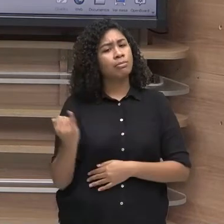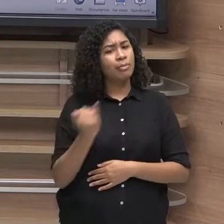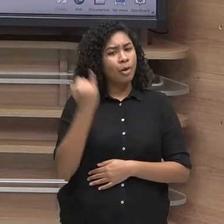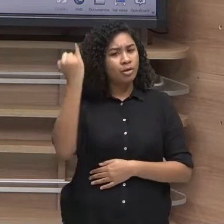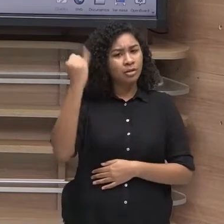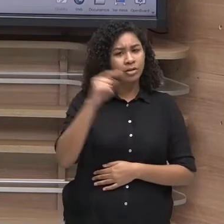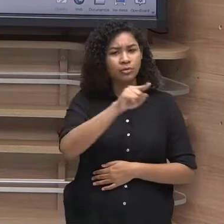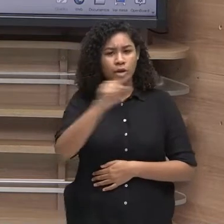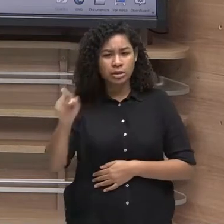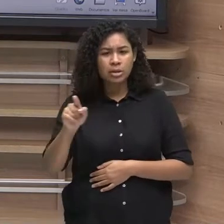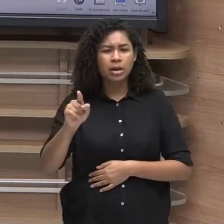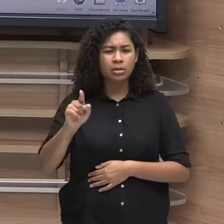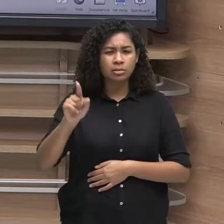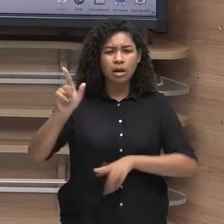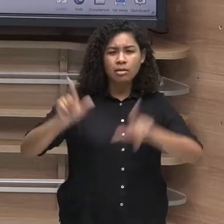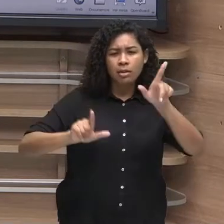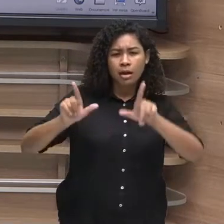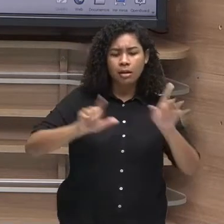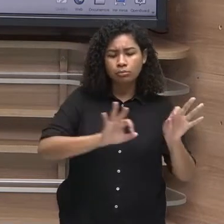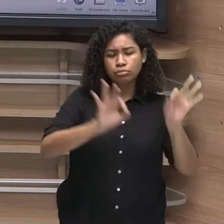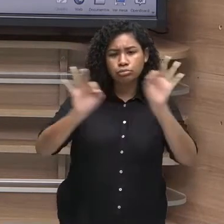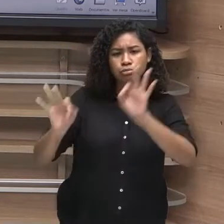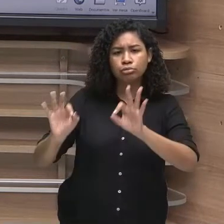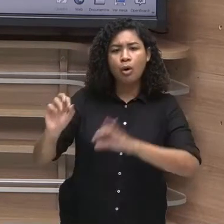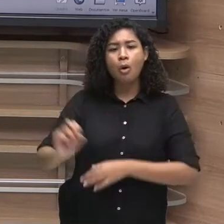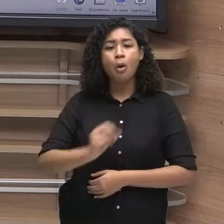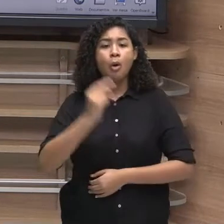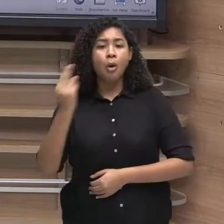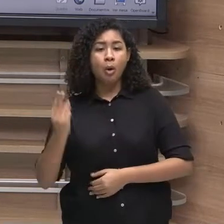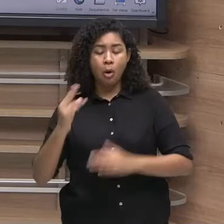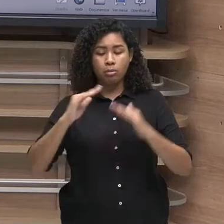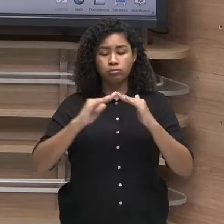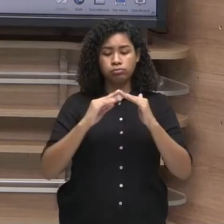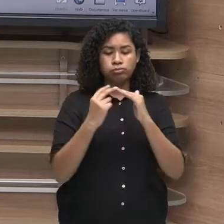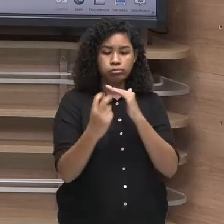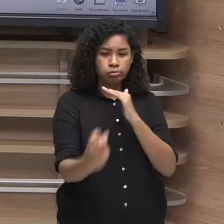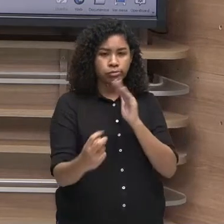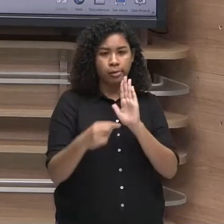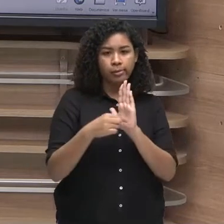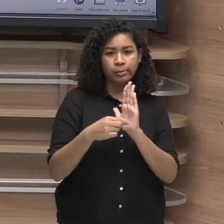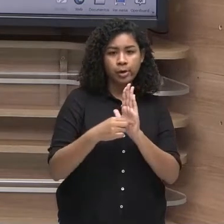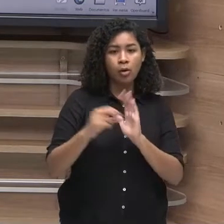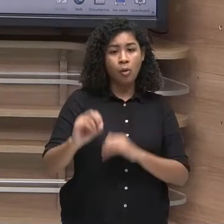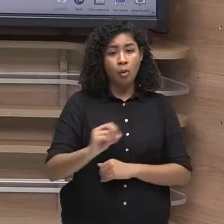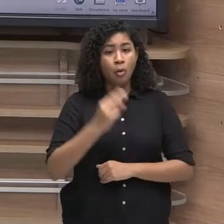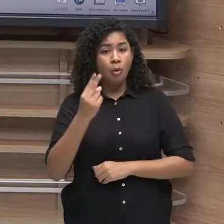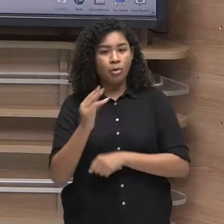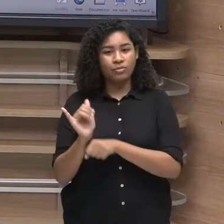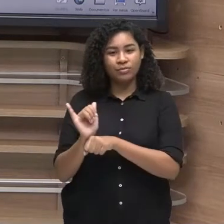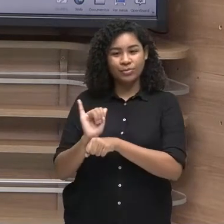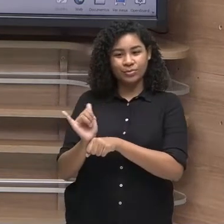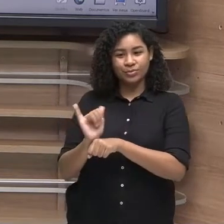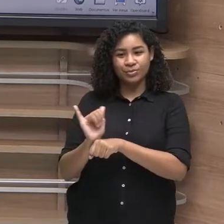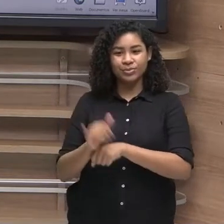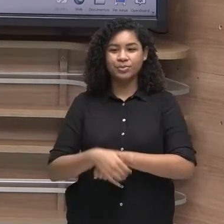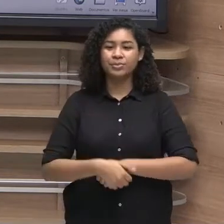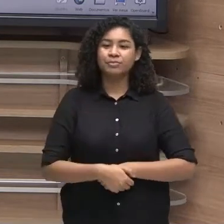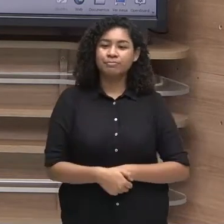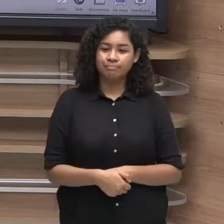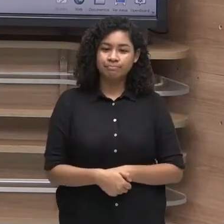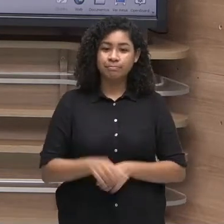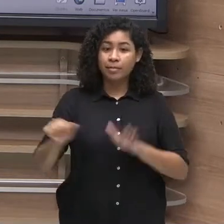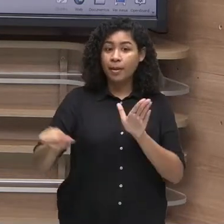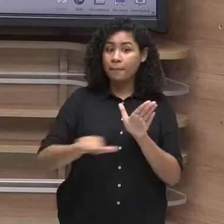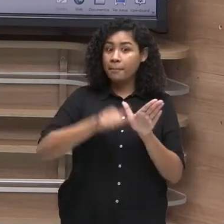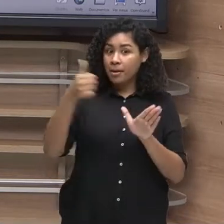nos aplicativo Aula em Casa e também no YouTube, né? No nosso canal Aula em Casa. Bem, primeira coisa que a gente deve